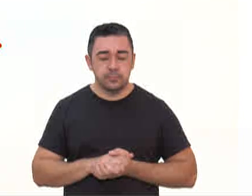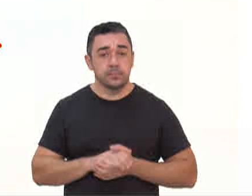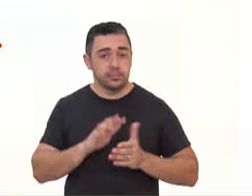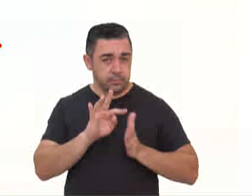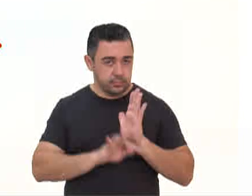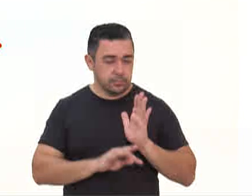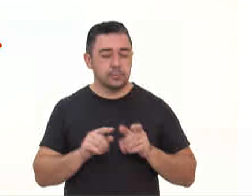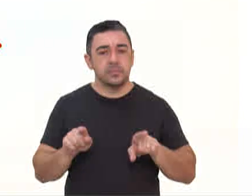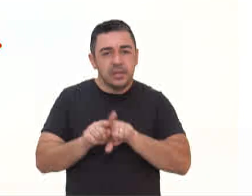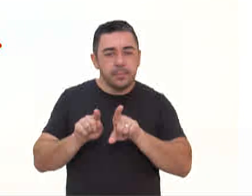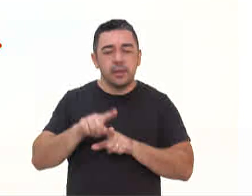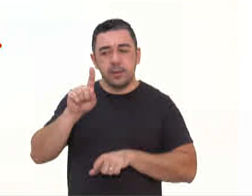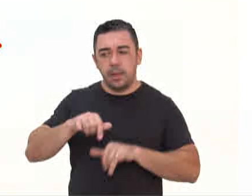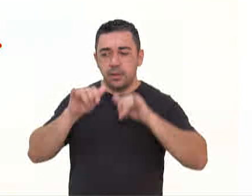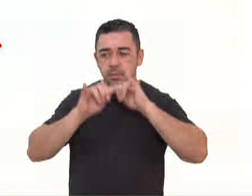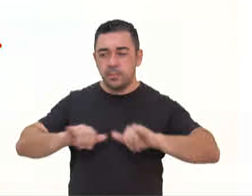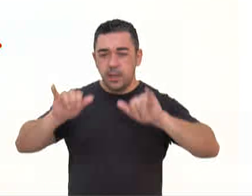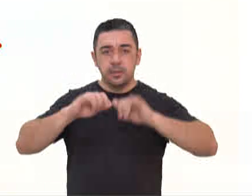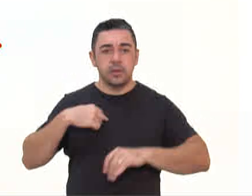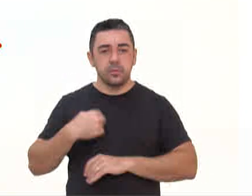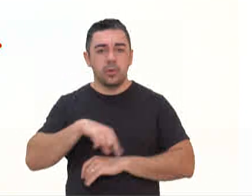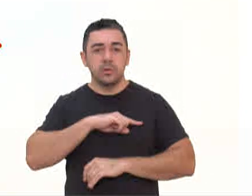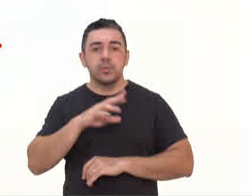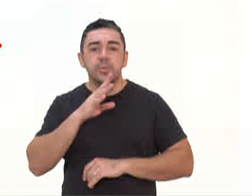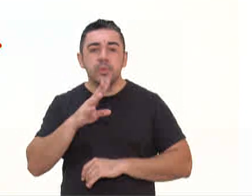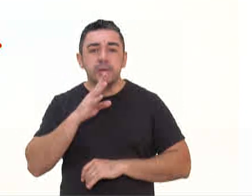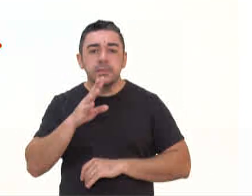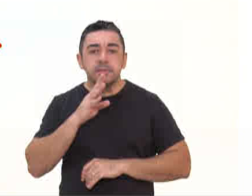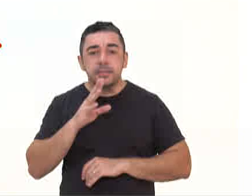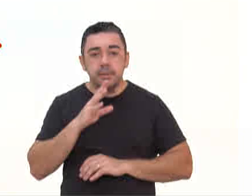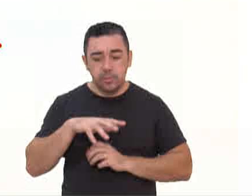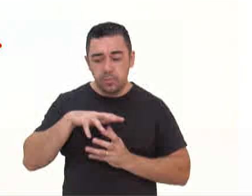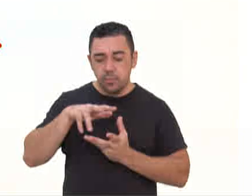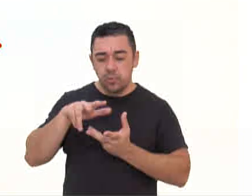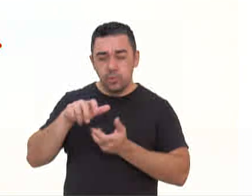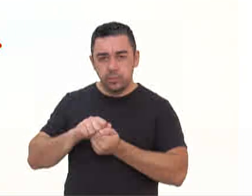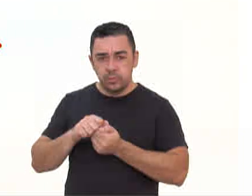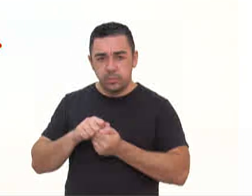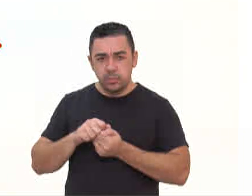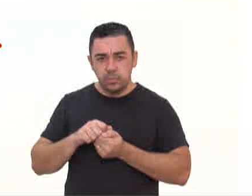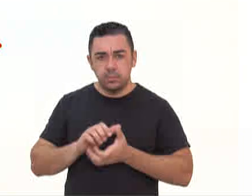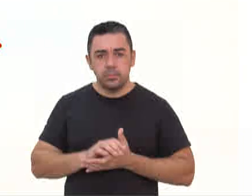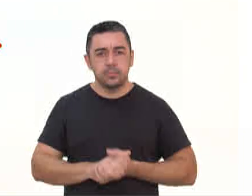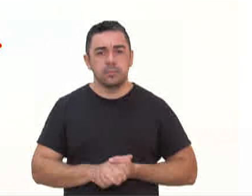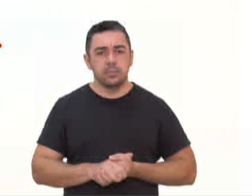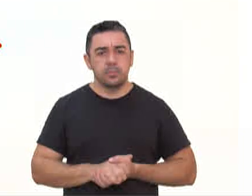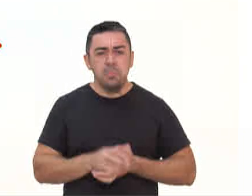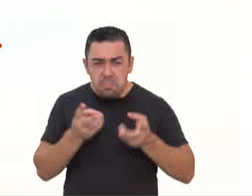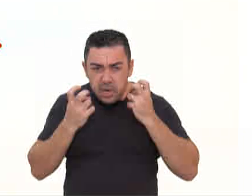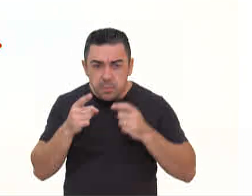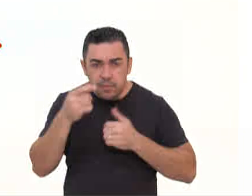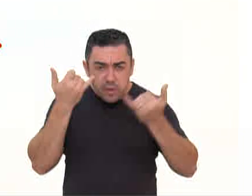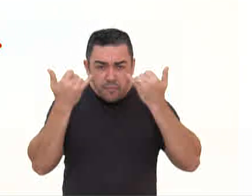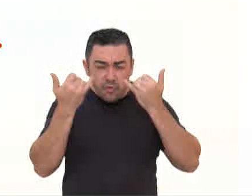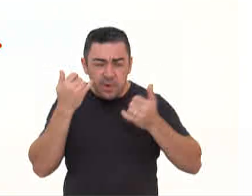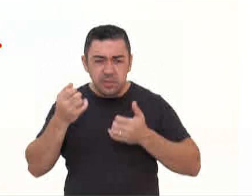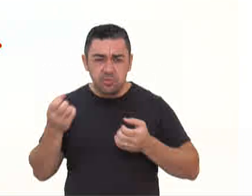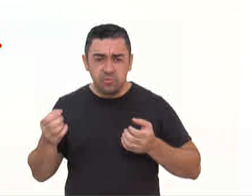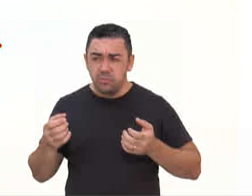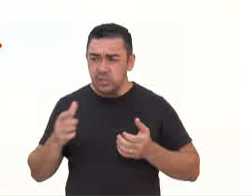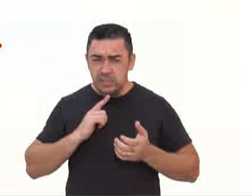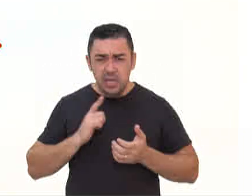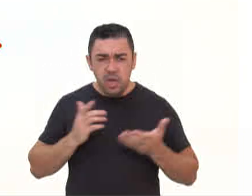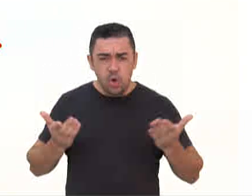é através da imprensa que conhecemos o nosso mundo. Reparou quantas informações você tem do mundo através da imprensa, que chegam a